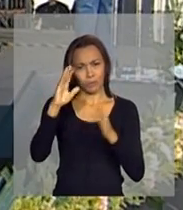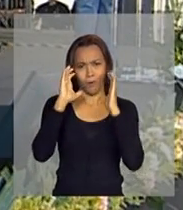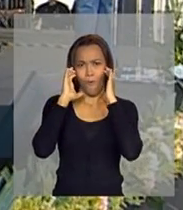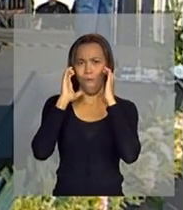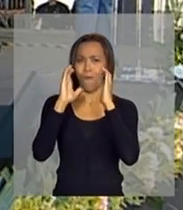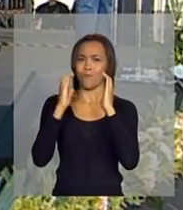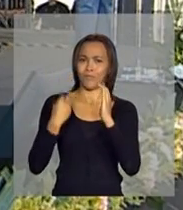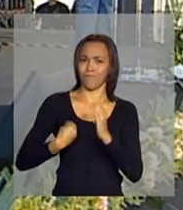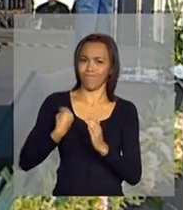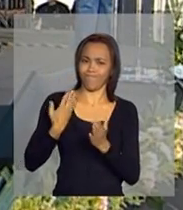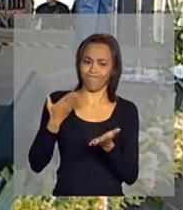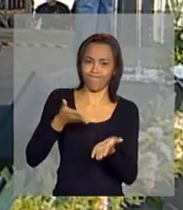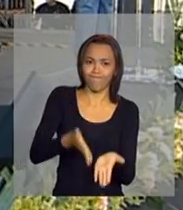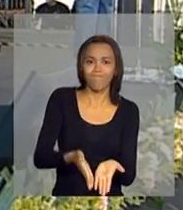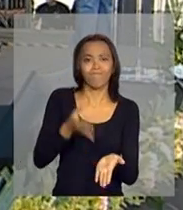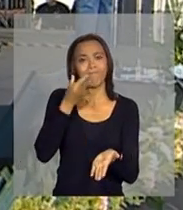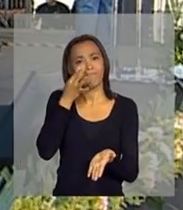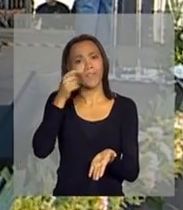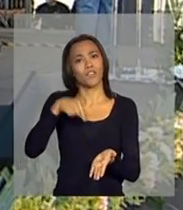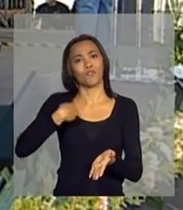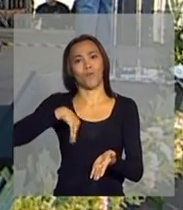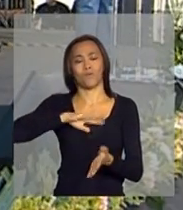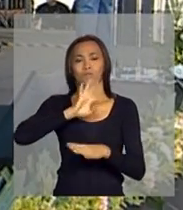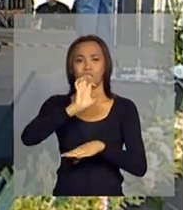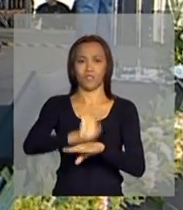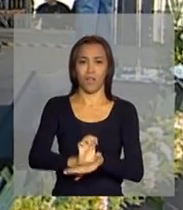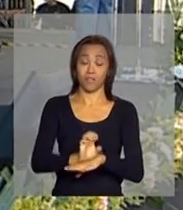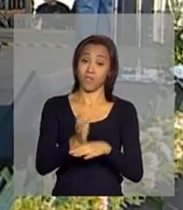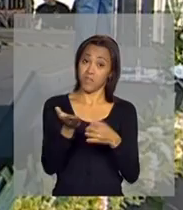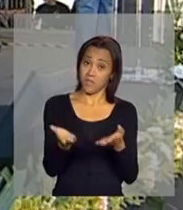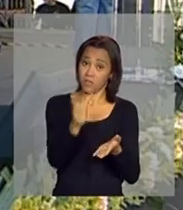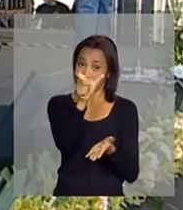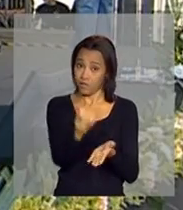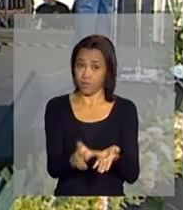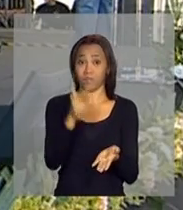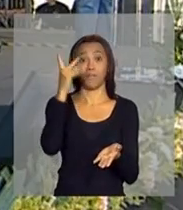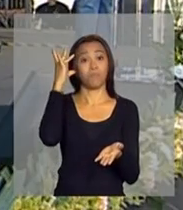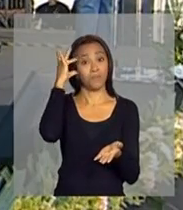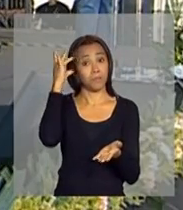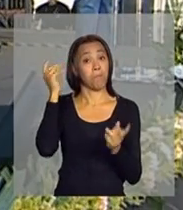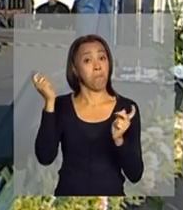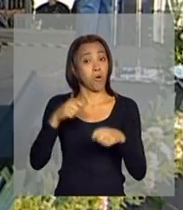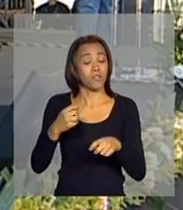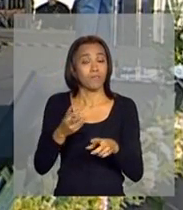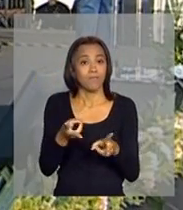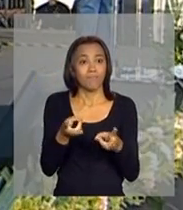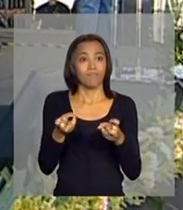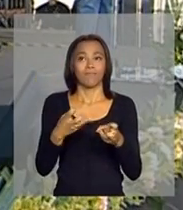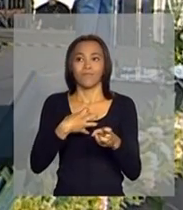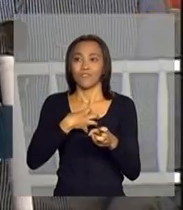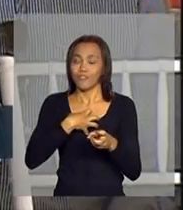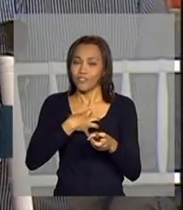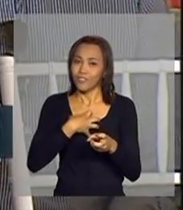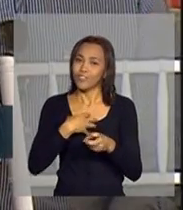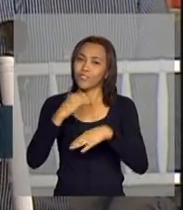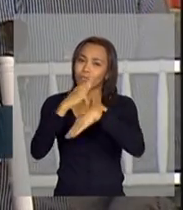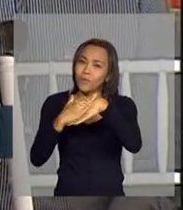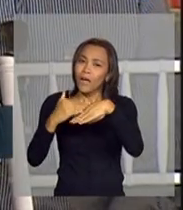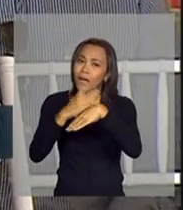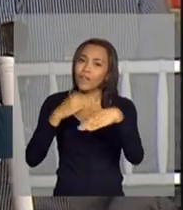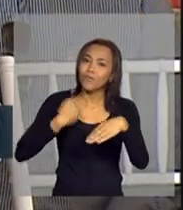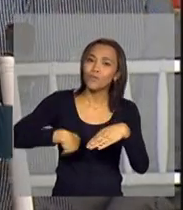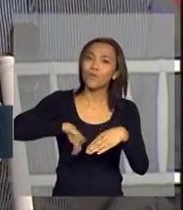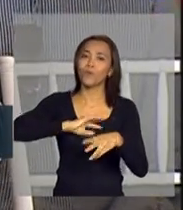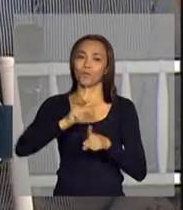uma vez no nosso Estado. E a senhora pôde mais uma vez sentir o carinho do nosso povo